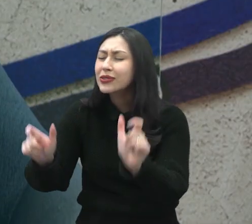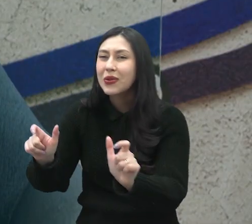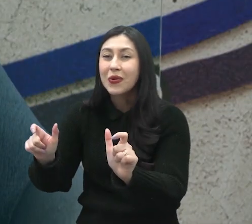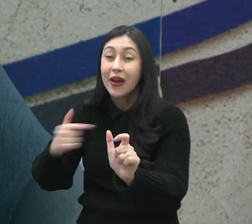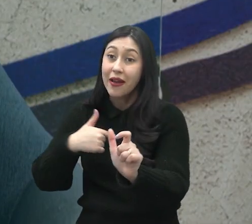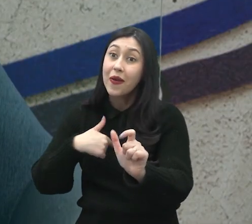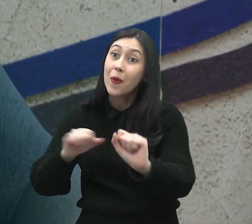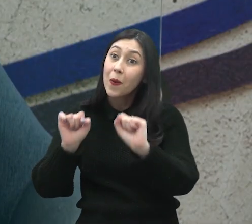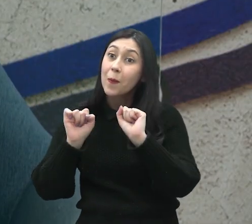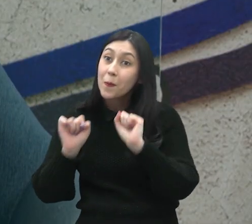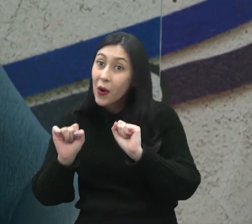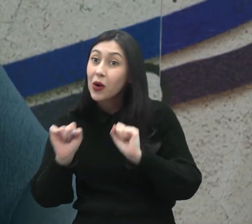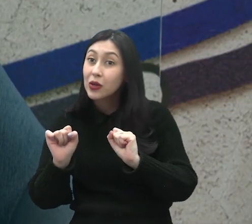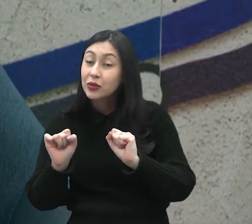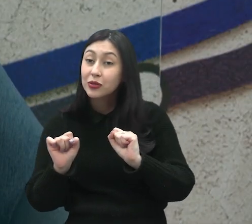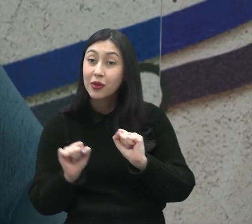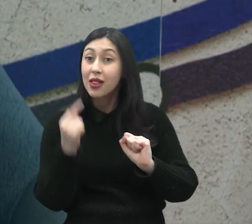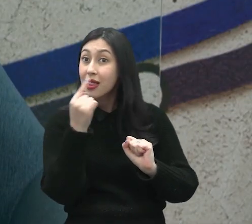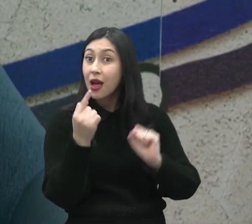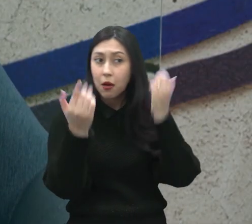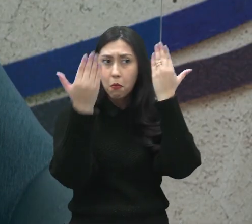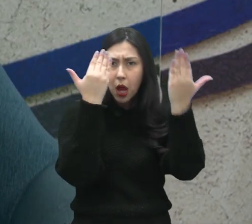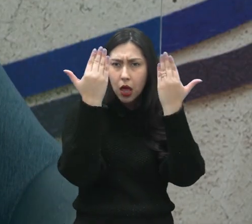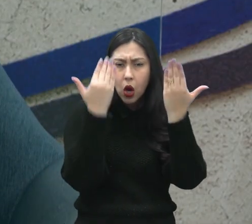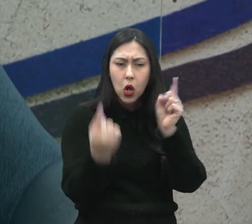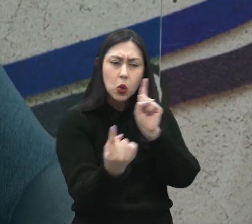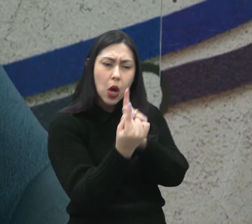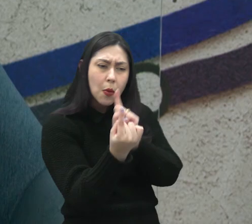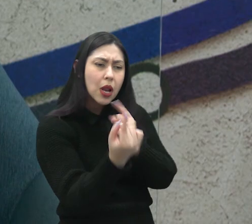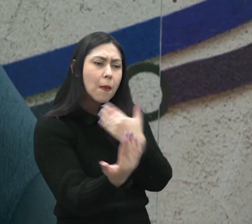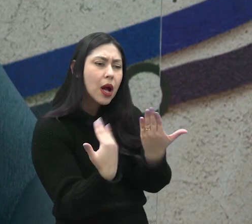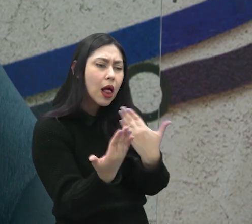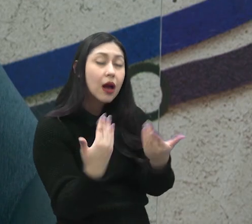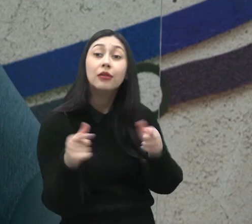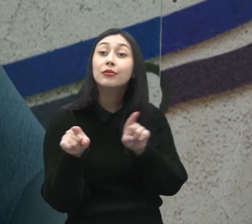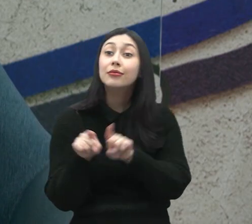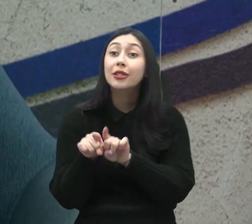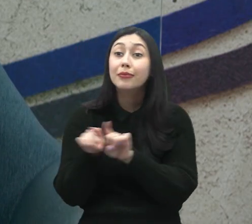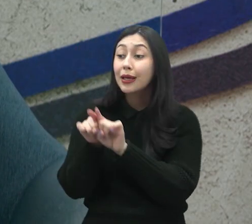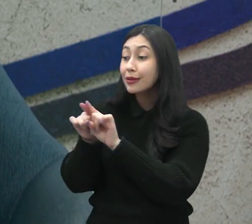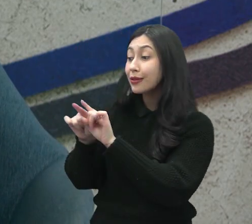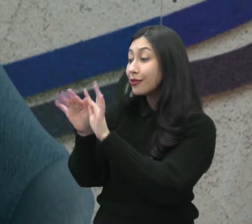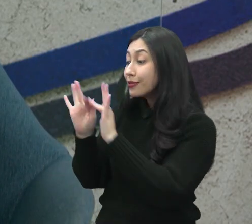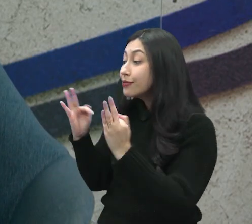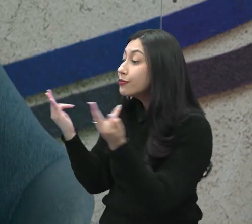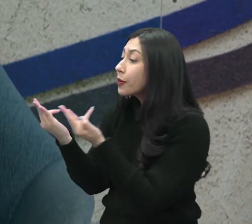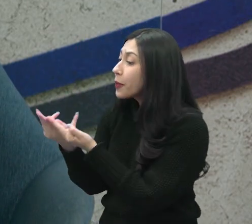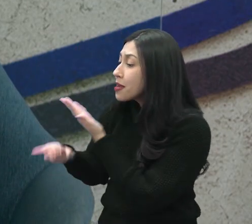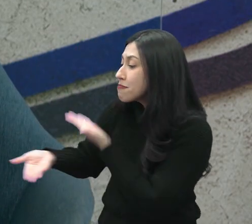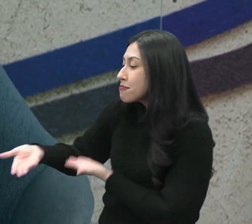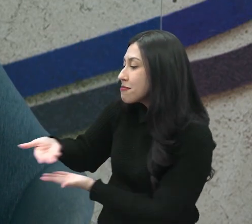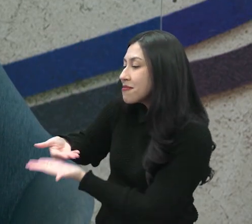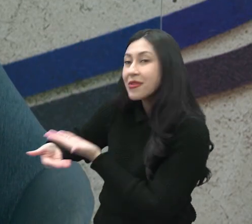eu posso estar com as pessoas através do consultório de psicologia, eu posso estar com as pessoas na minha família, no